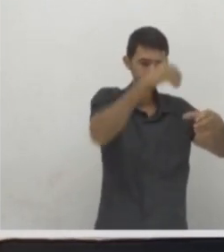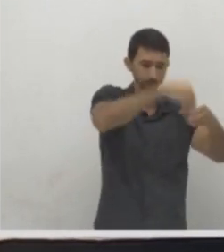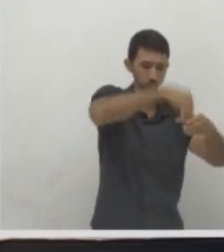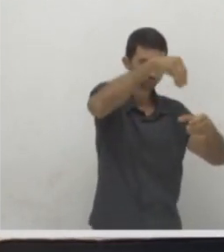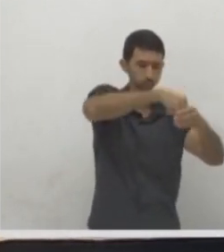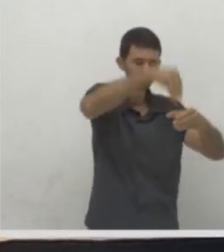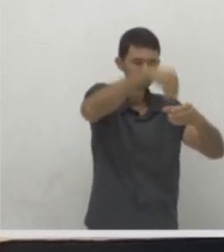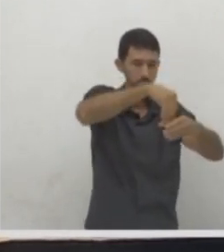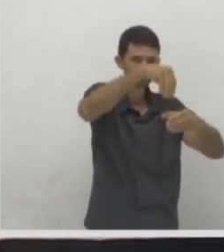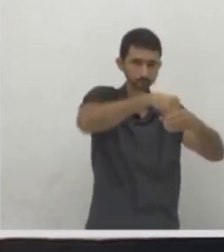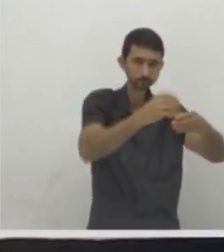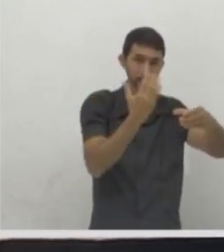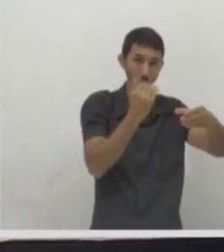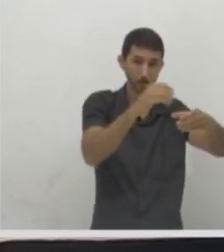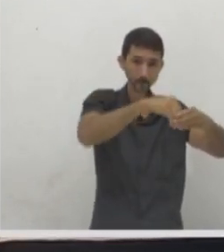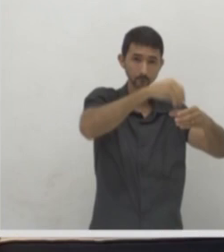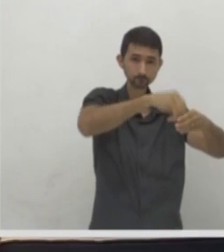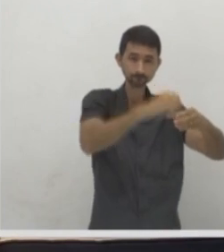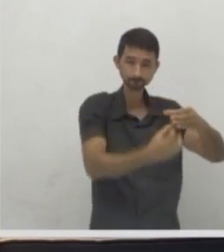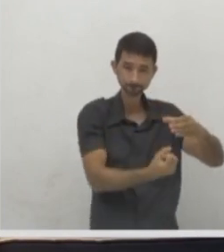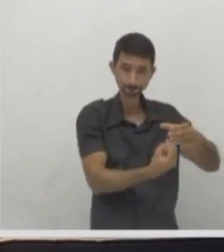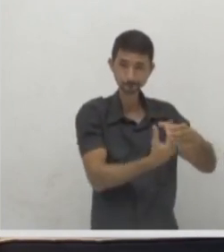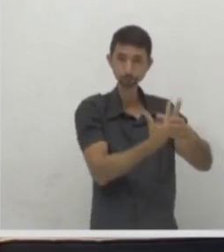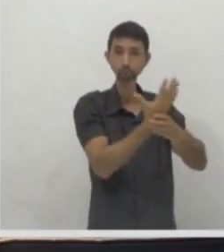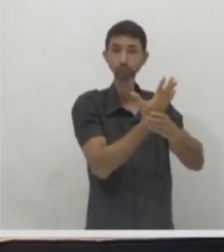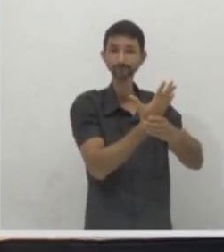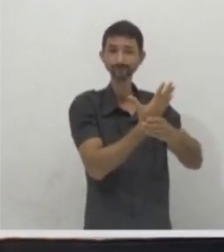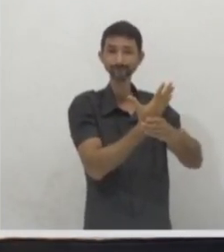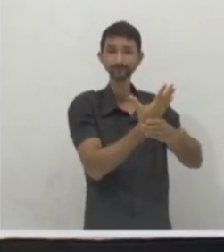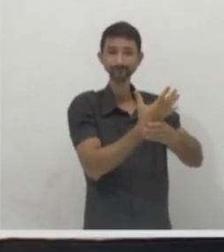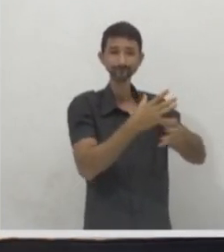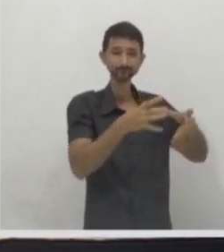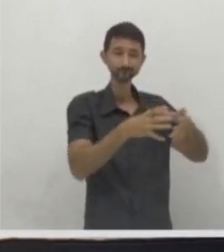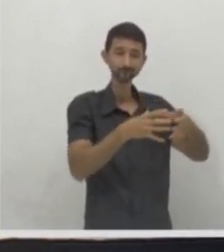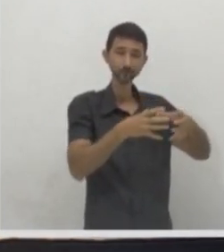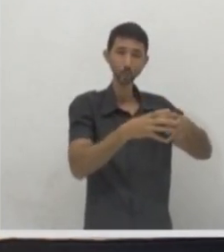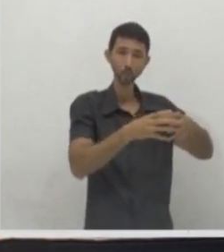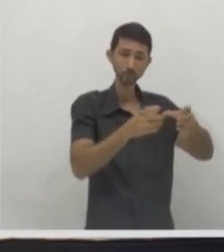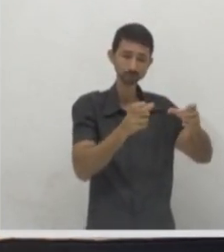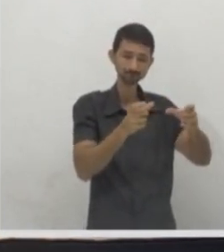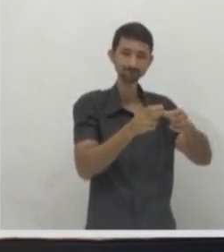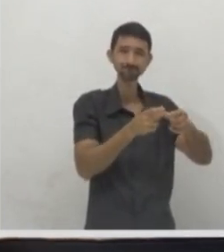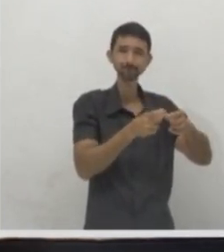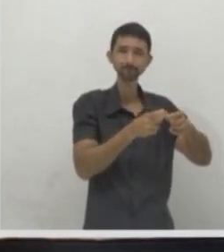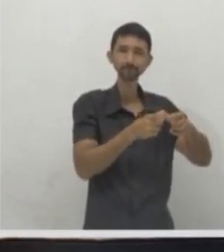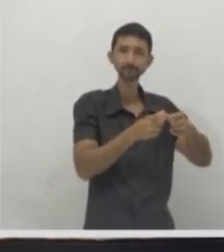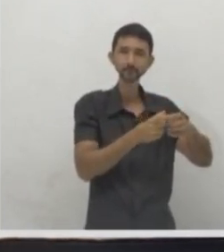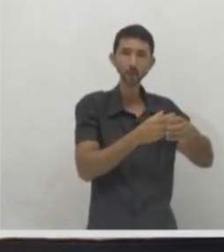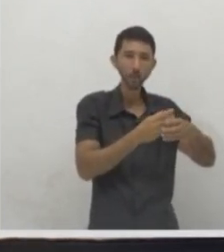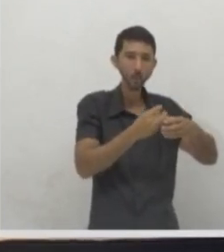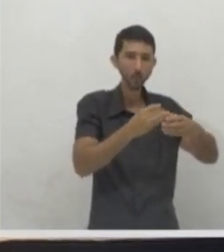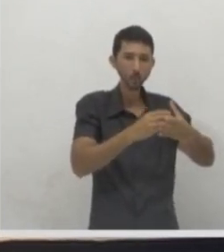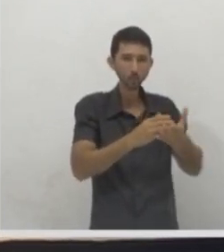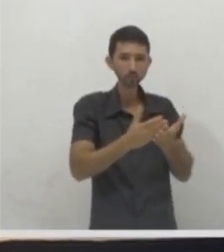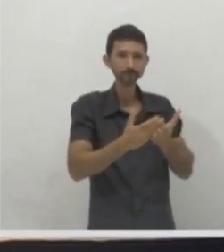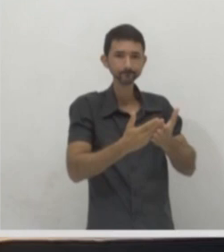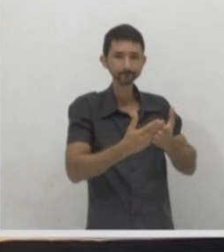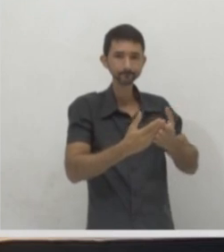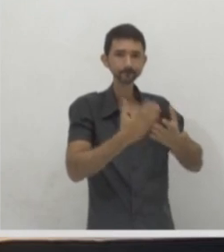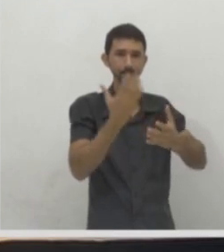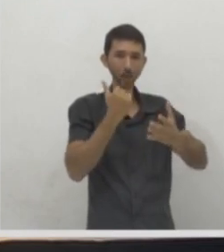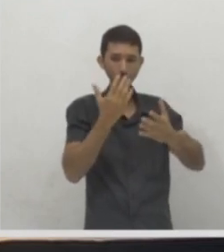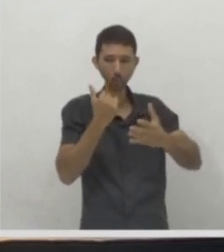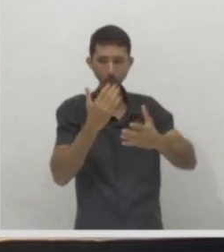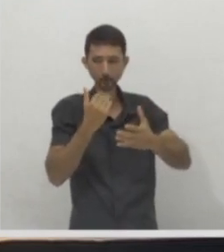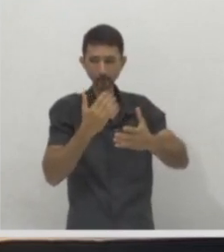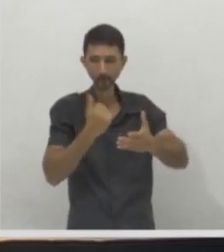mais comida do que realmente precisava. Então, esse excedente, essa sobra daquilo